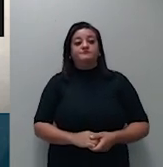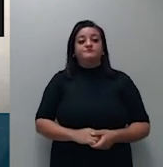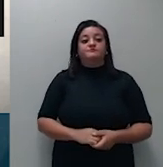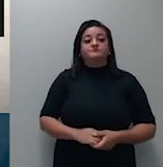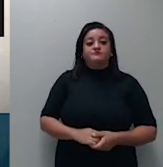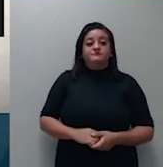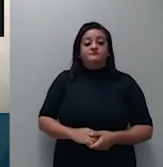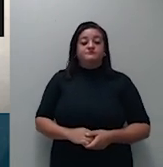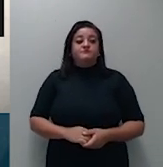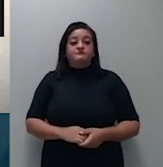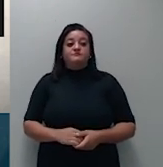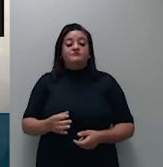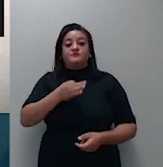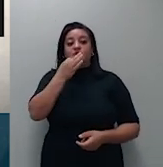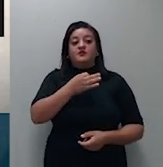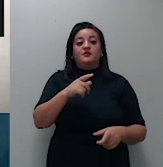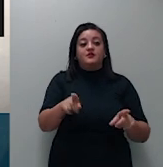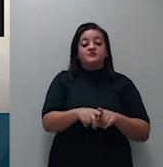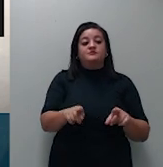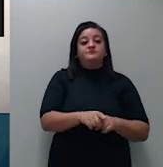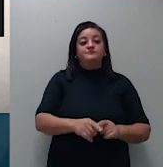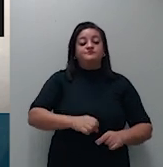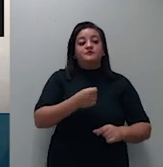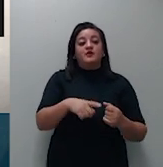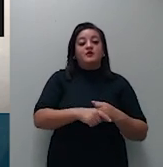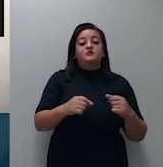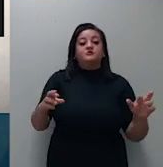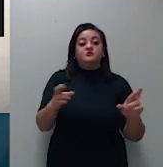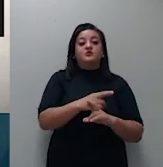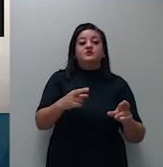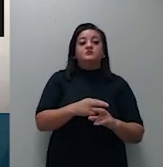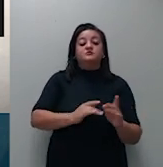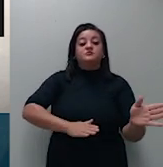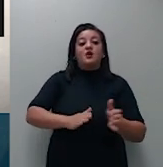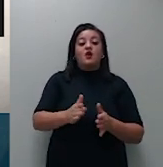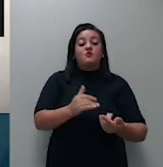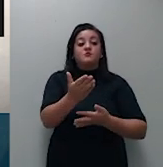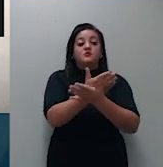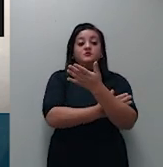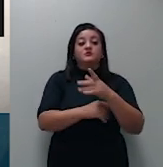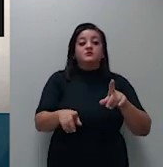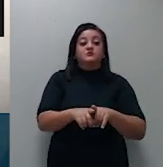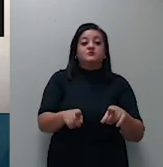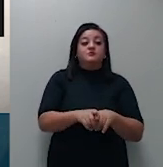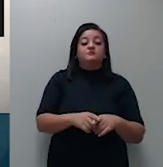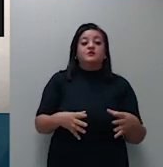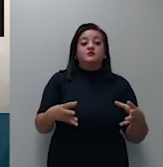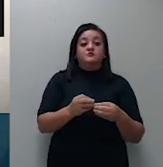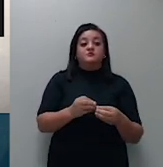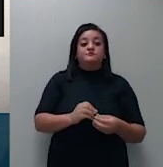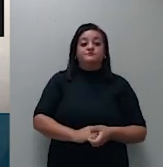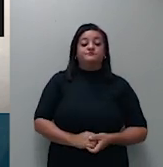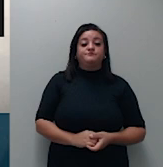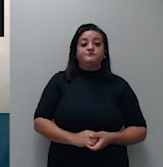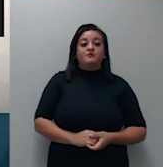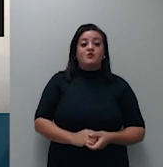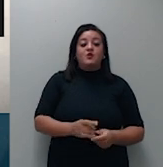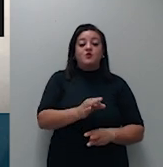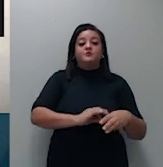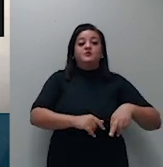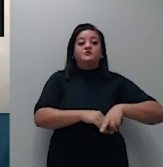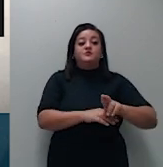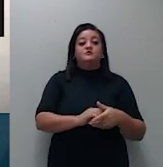pacífica sustentaram também a ofensa artigos relacionados ao prazo de prescrição e de sítio o